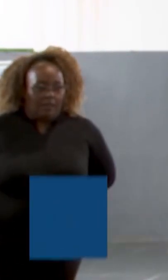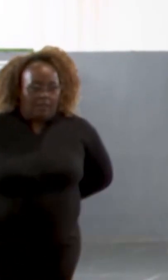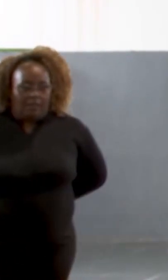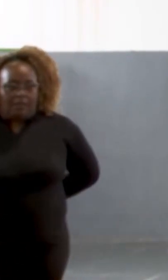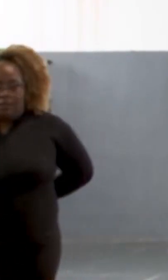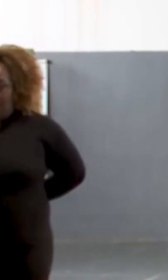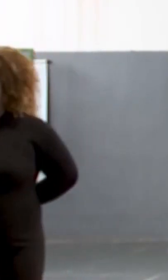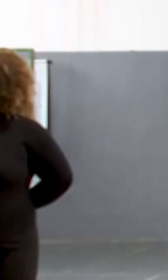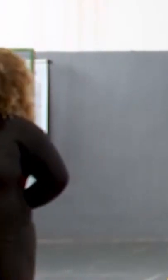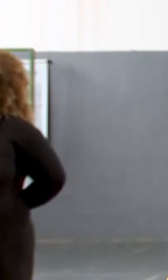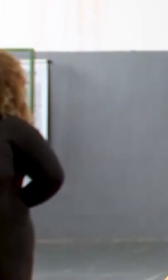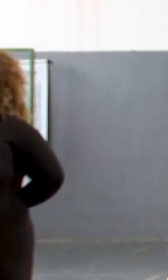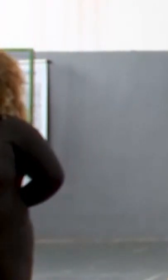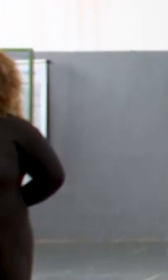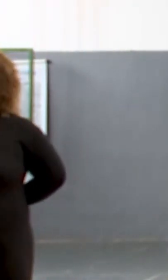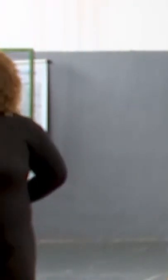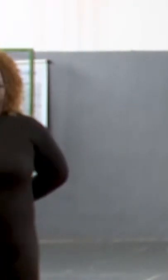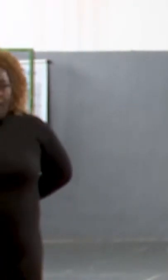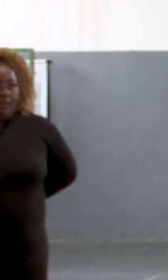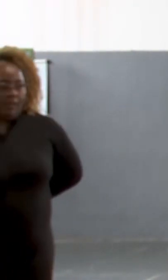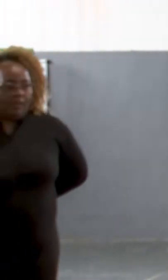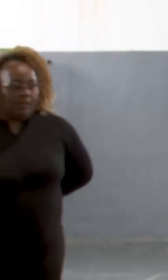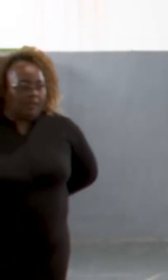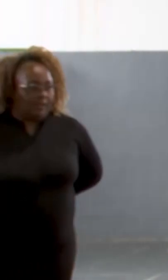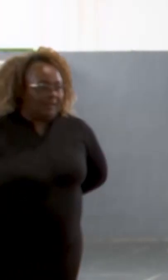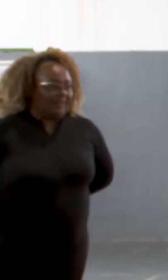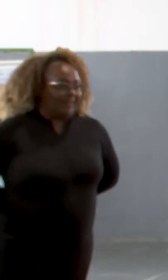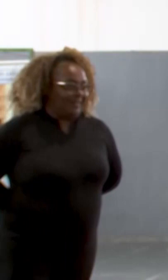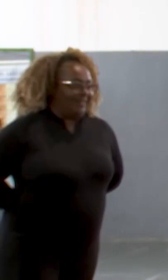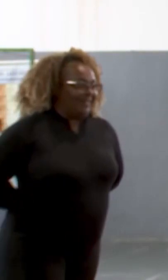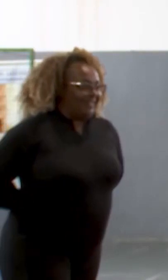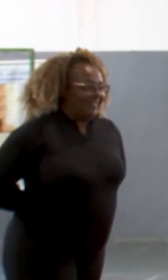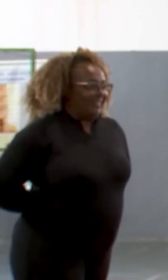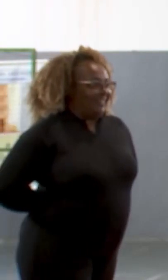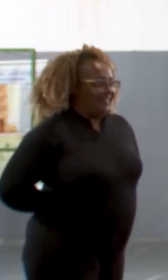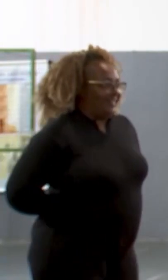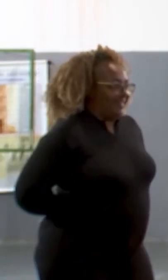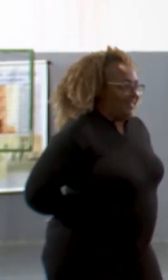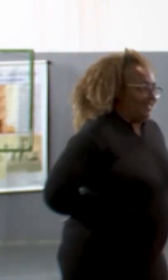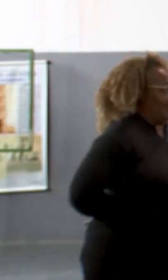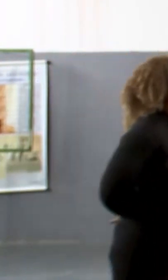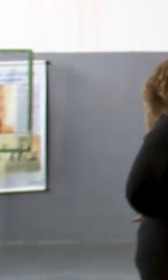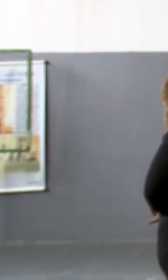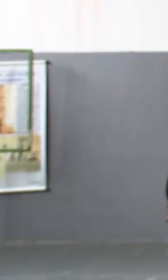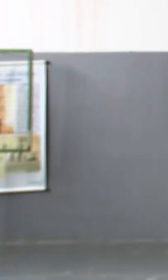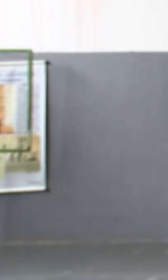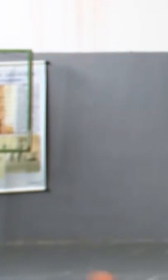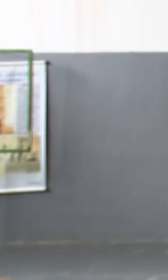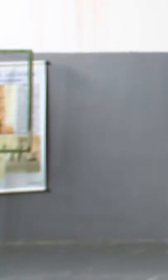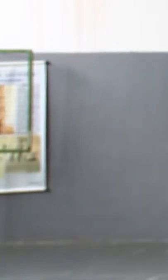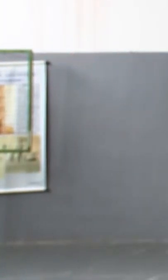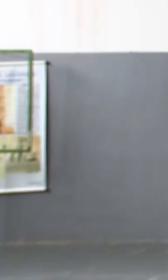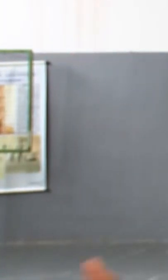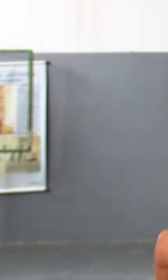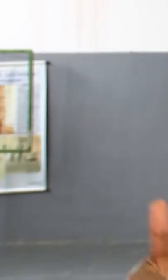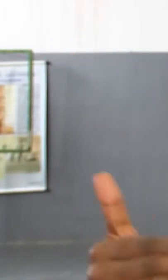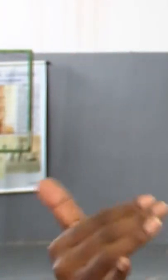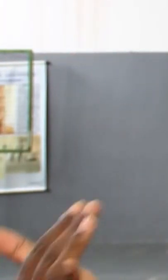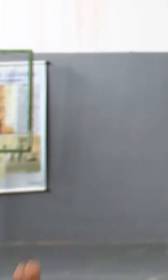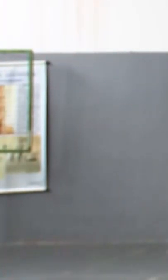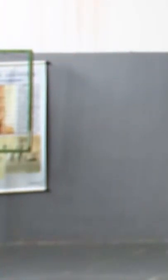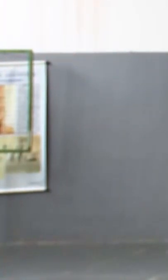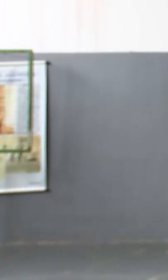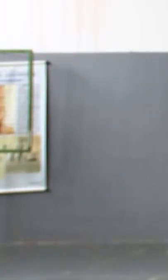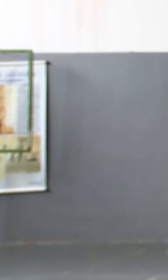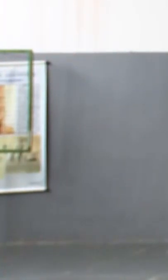gente precisa investir nas pessoas que atuam nele. E aí as políticas afirmativas, elas são centrais nesse sentido. Os servidores, eles são múltiplos, nós temos